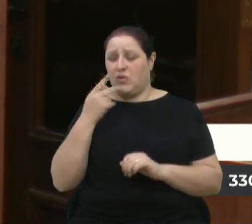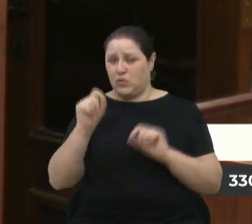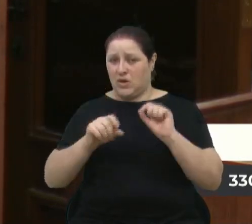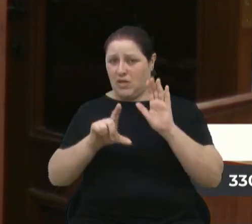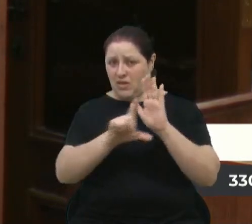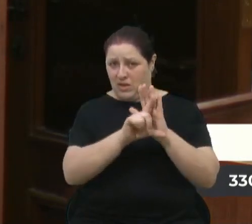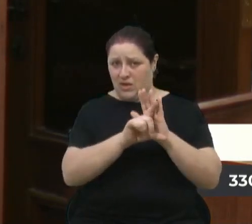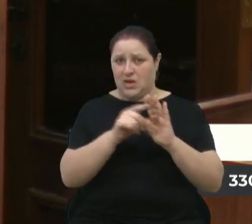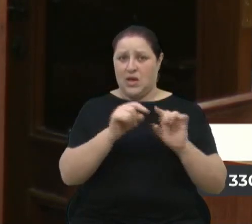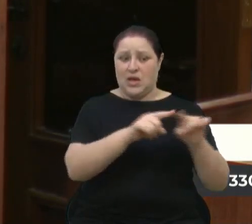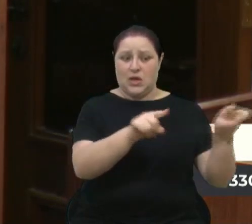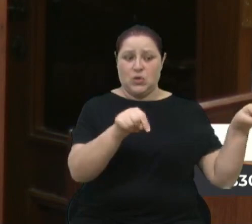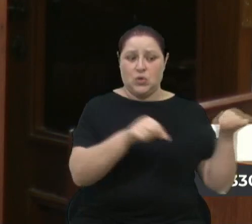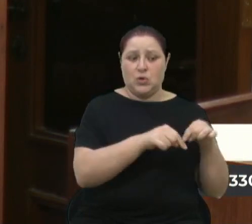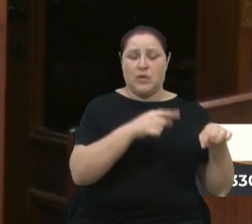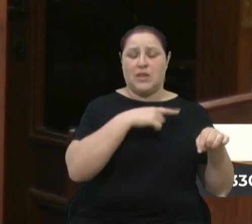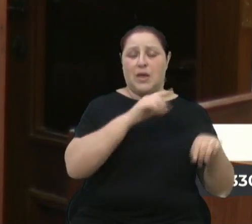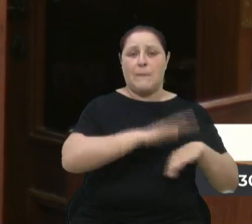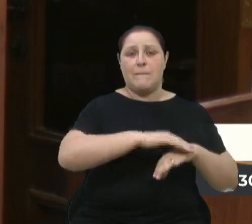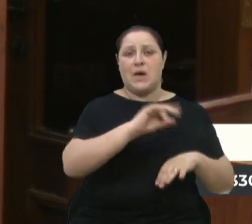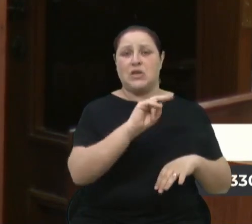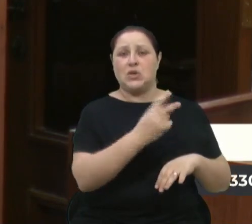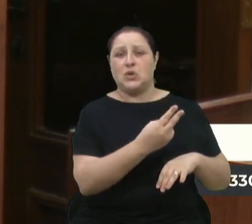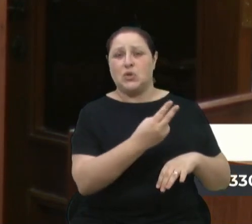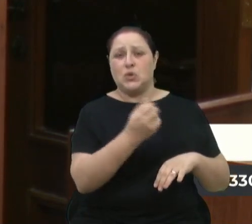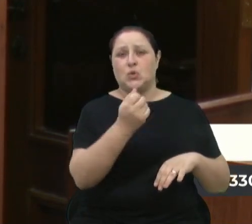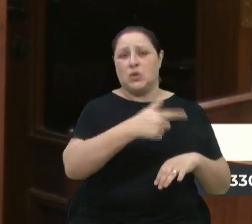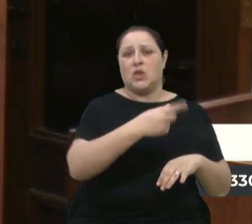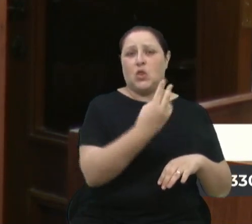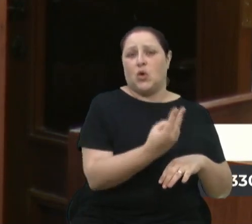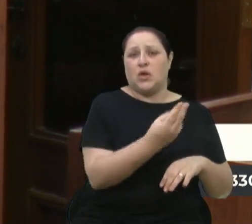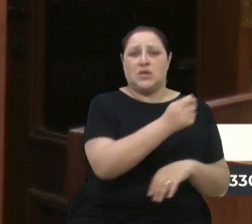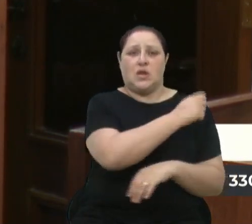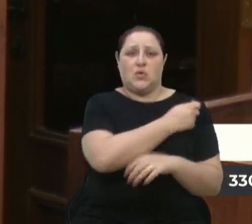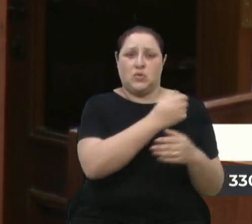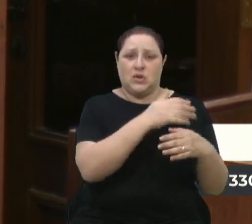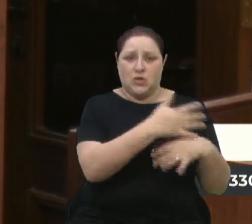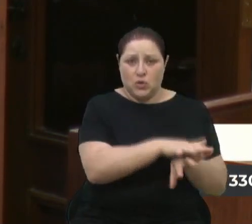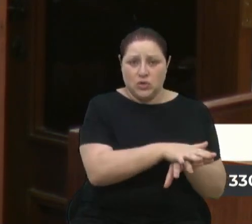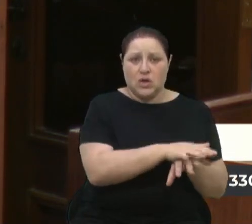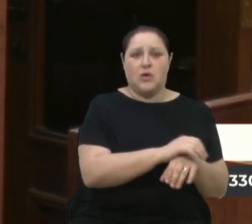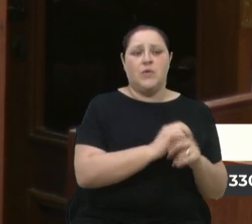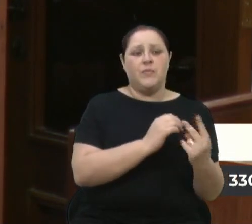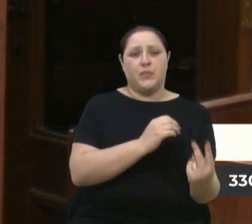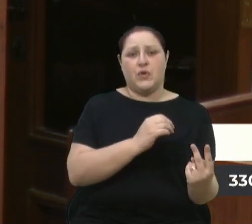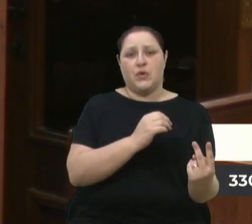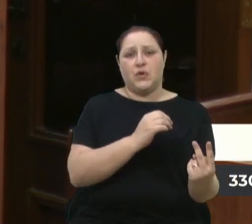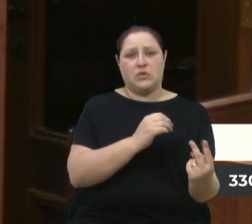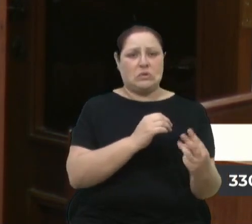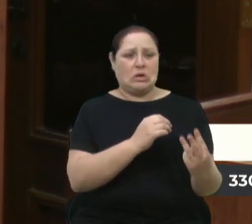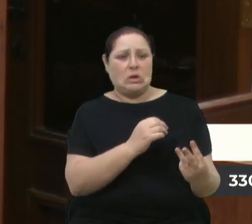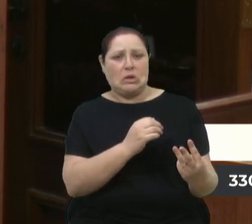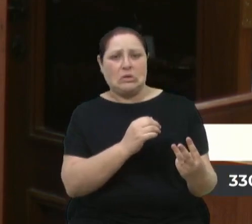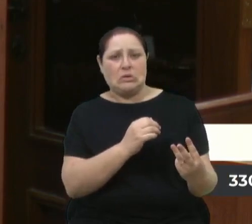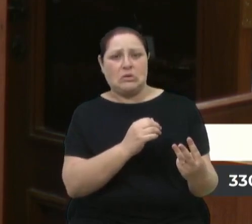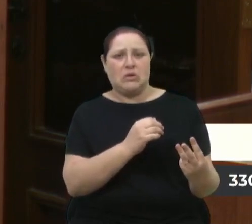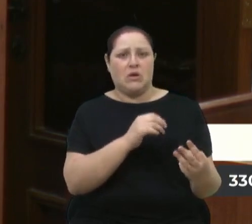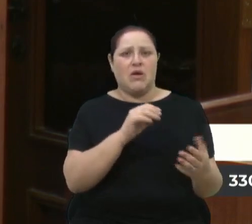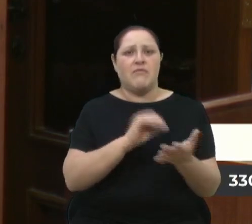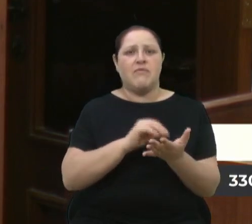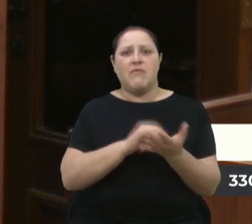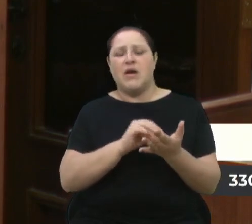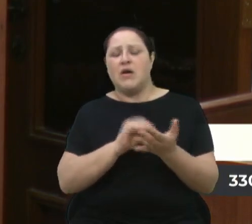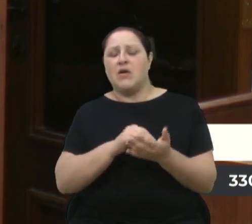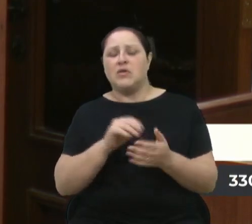Xuxa, tem mais de 2 alunos de inclusão, e esses não têm cuidador, essa turma precisa ser